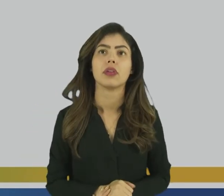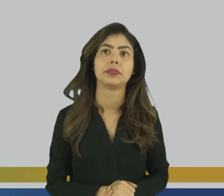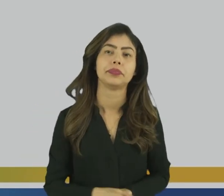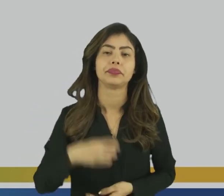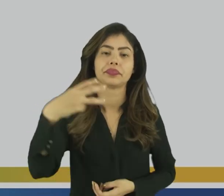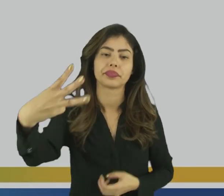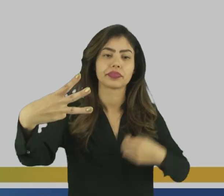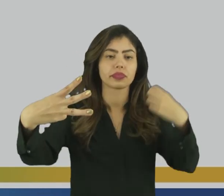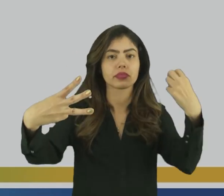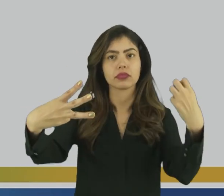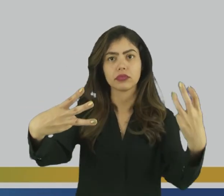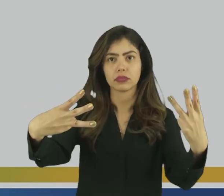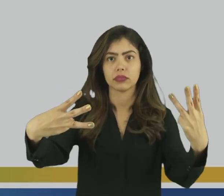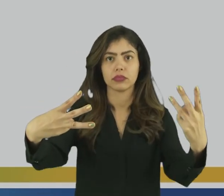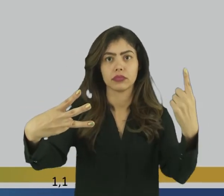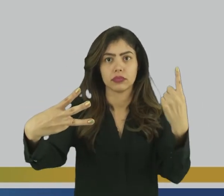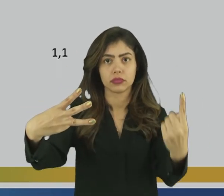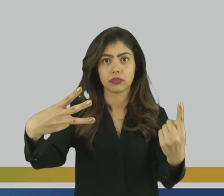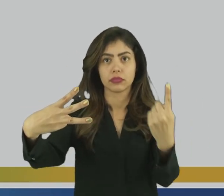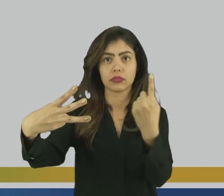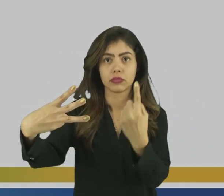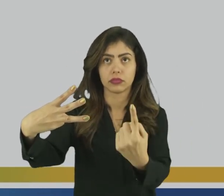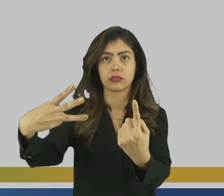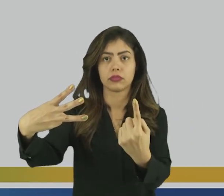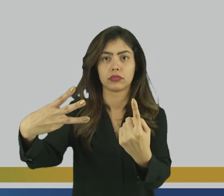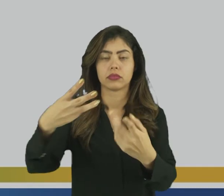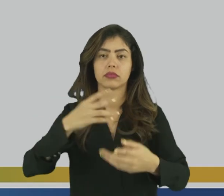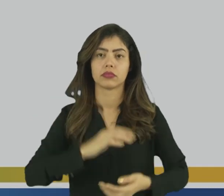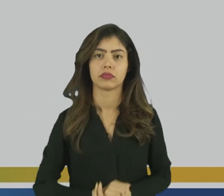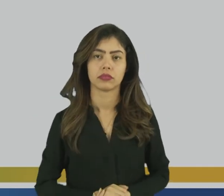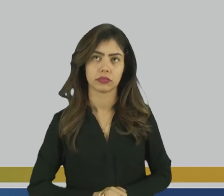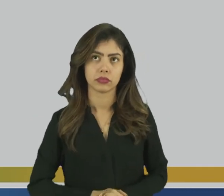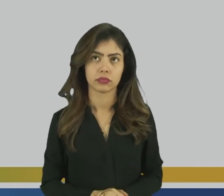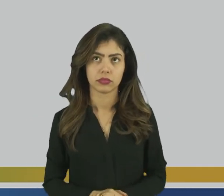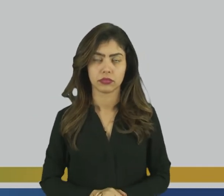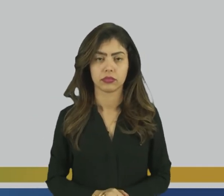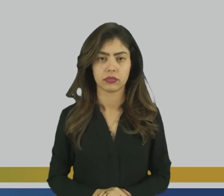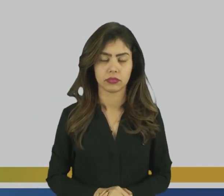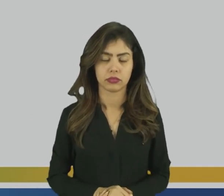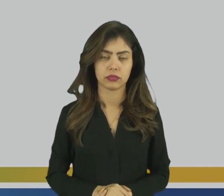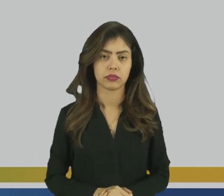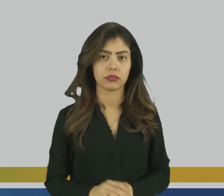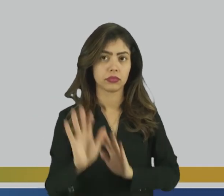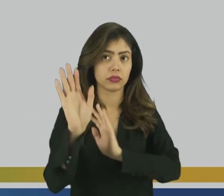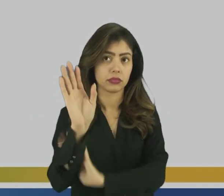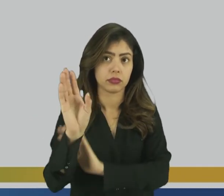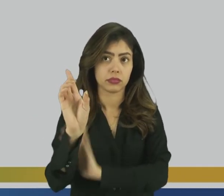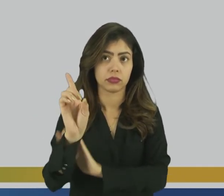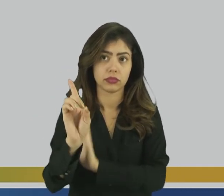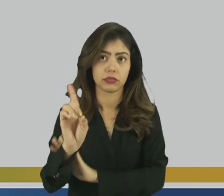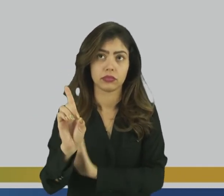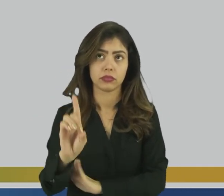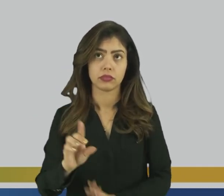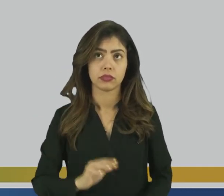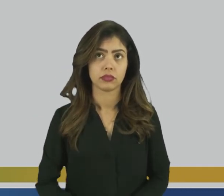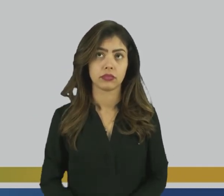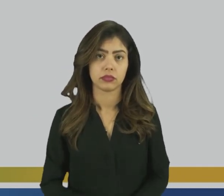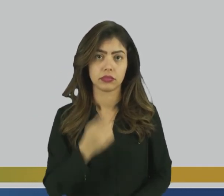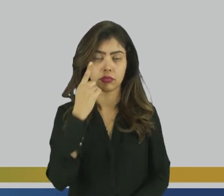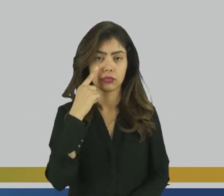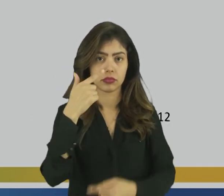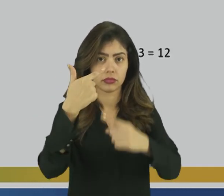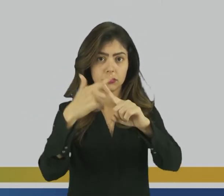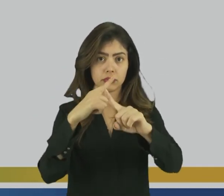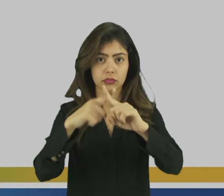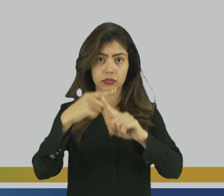dividir para 3, que dá 1. Encontramos 1 e vamos olhar para a direita e vamos multiplicar os números à direita. 2